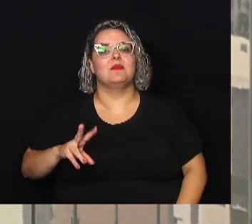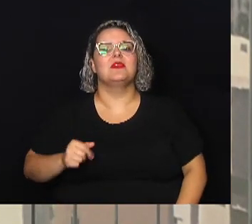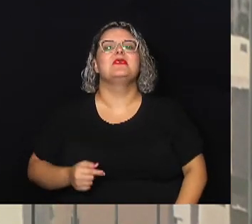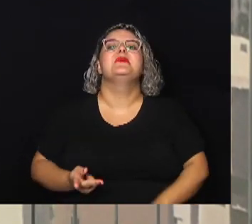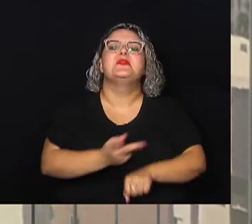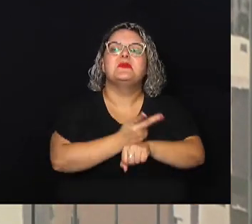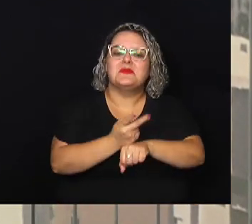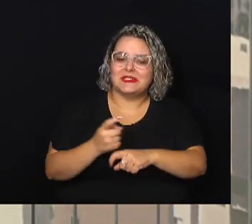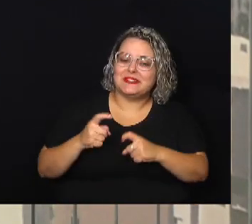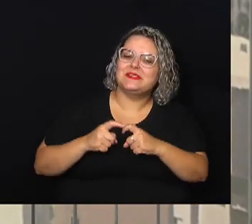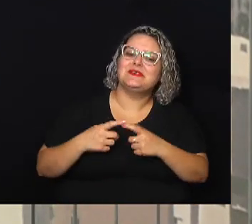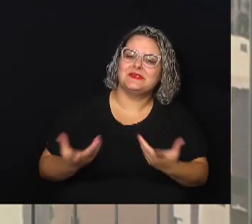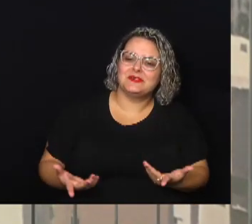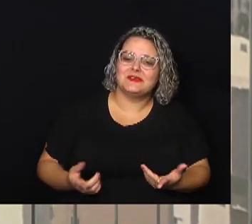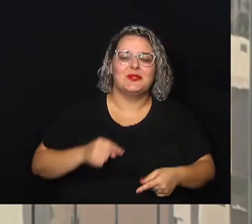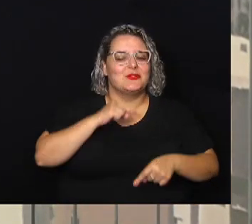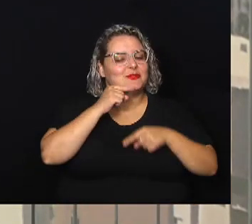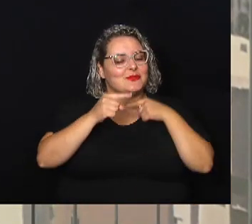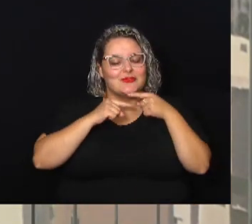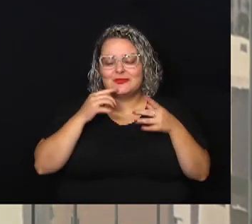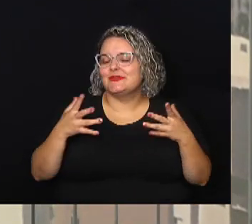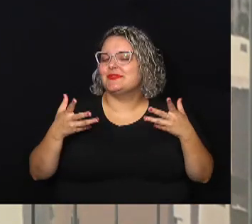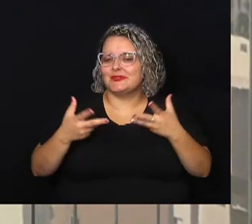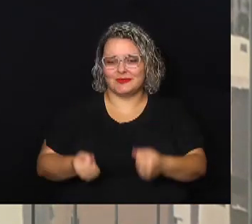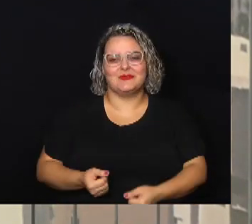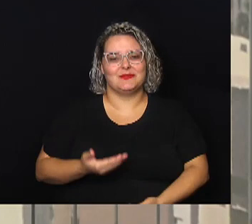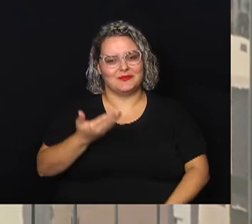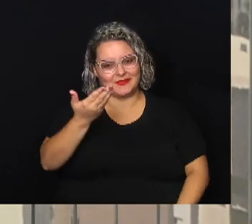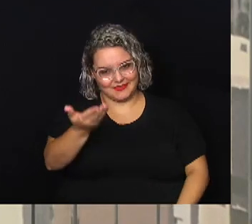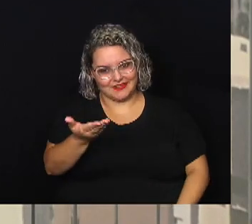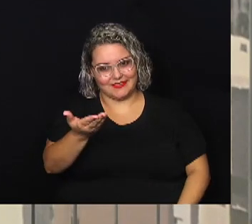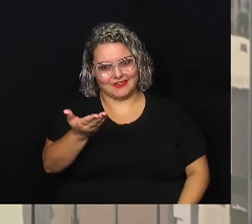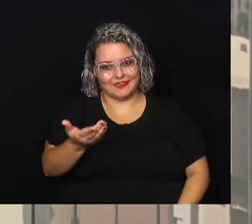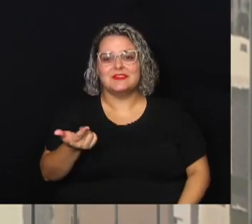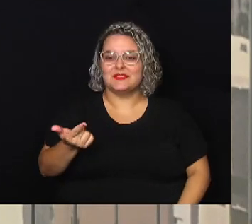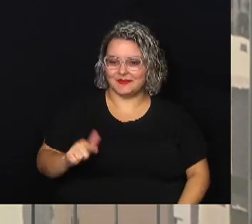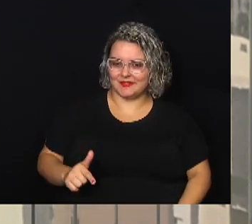de um médico para tirar todas as dúvidas para você. Então,